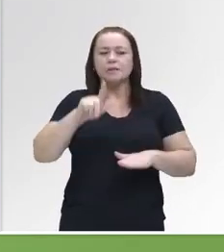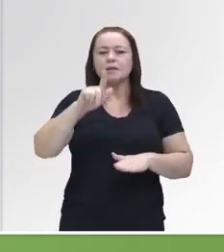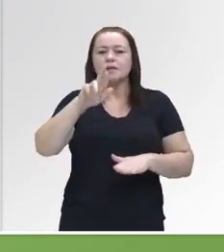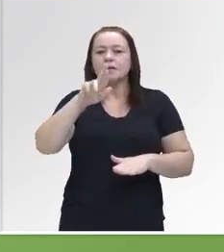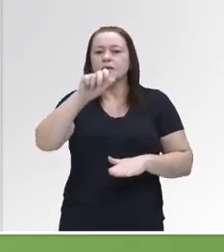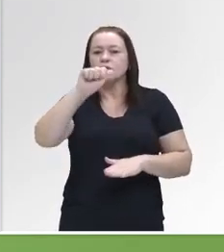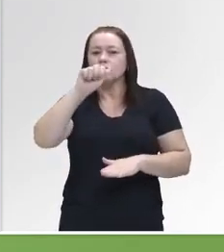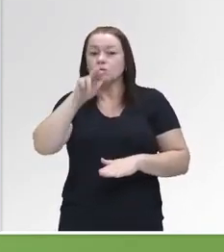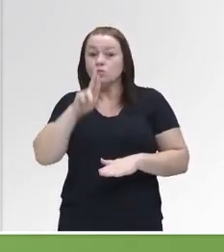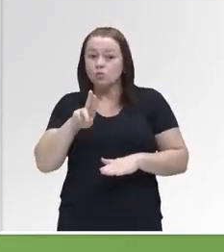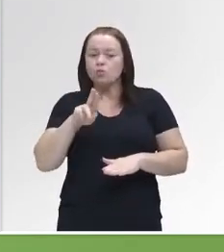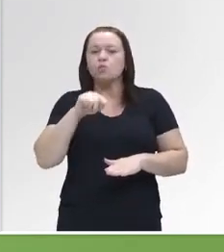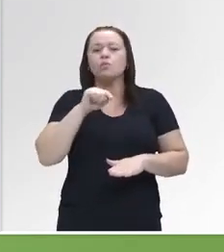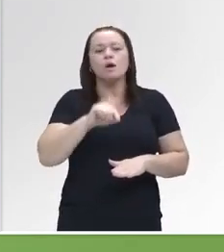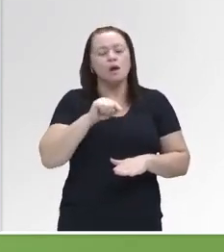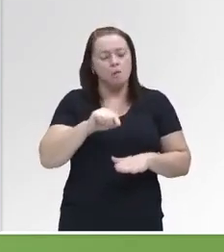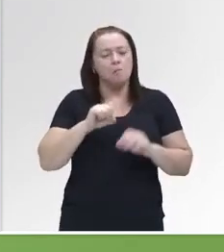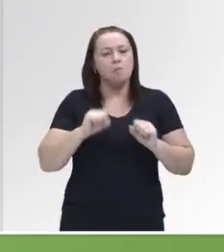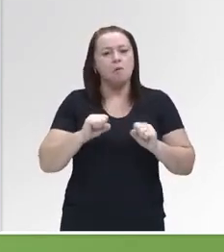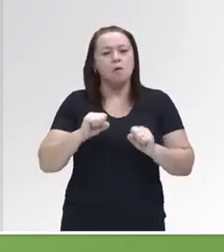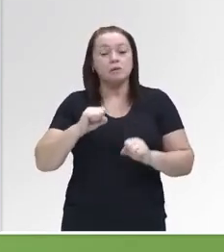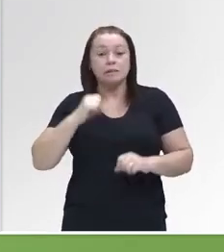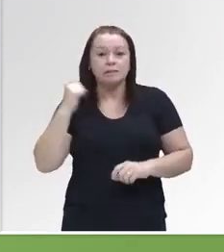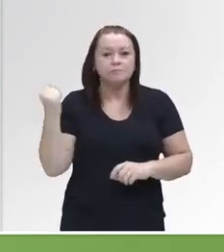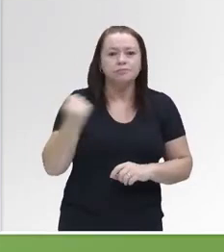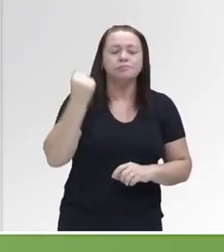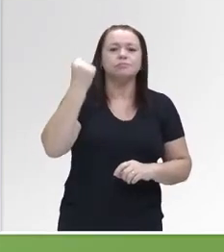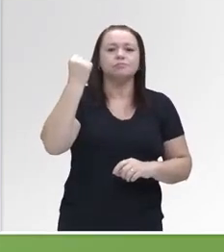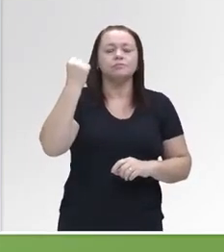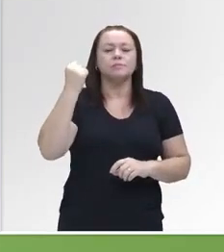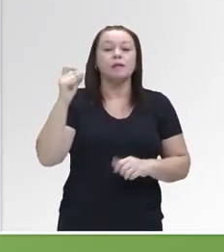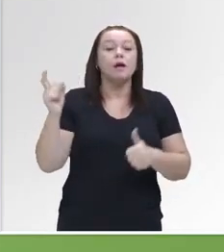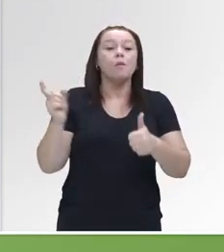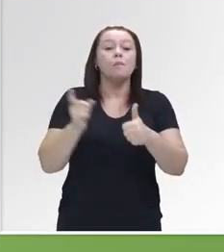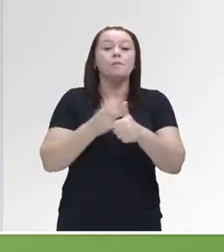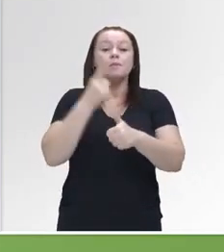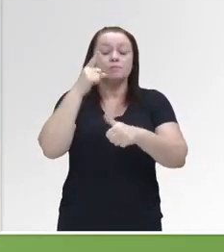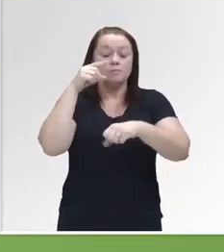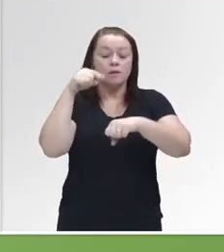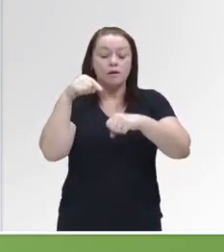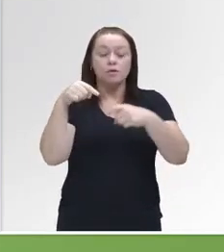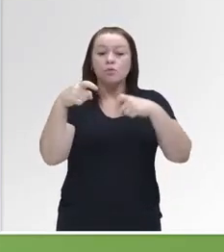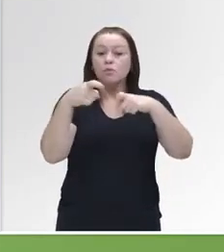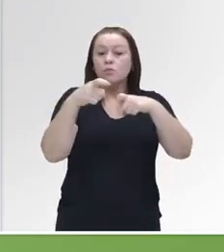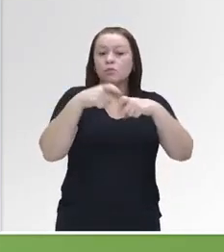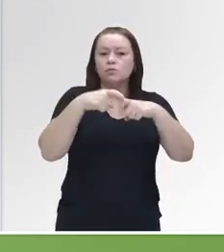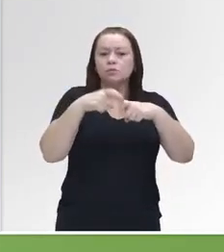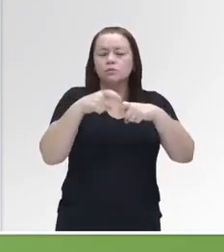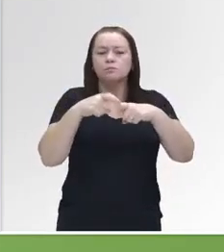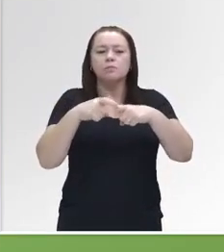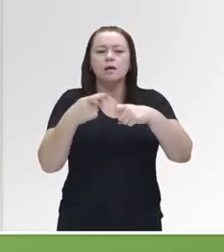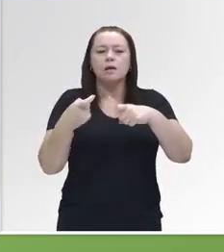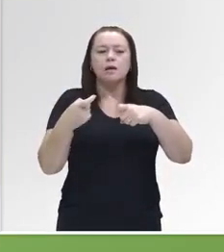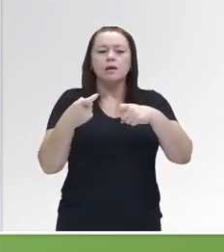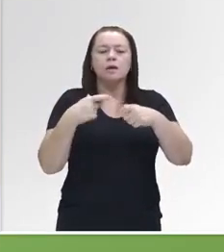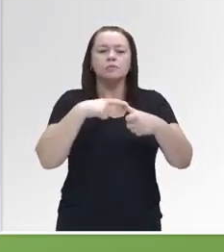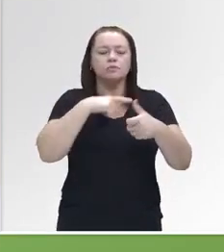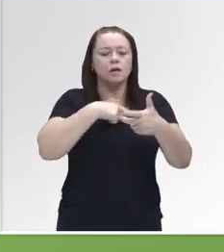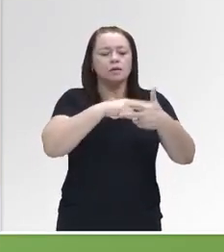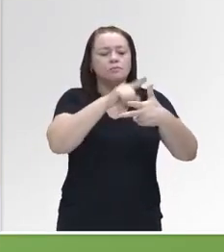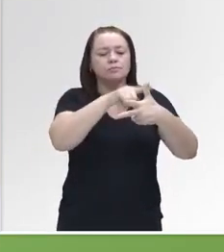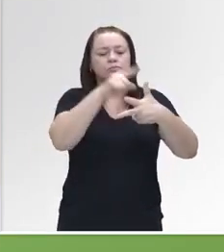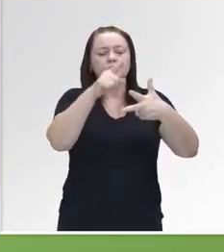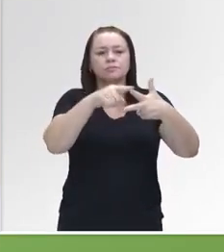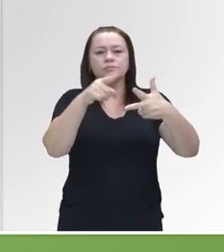na pele da pessoa, aí os médicos fazem uma classificação do dano. Eu trago